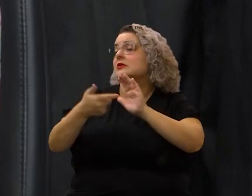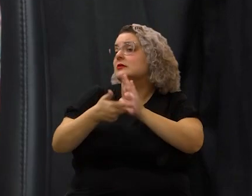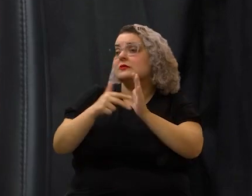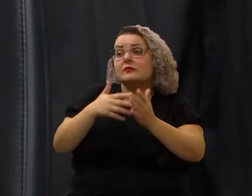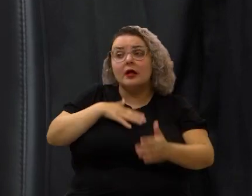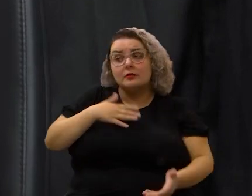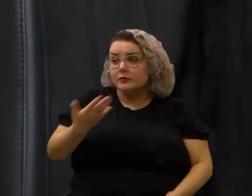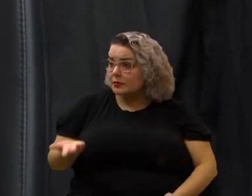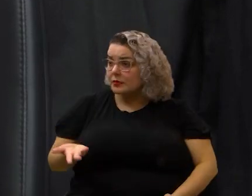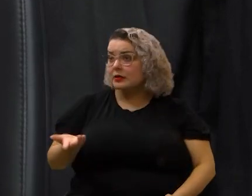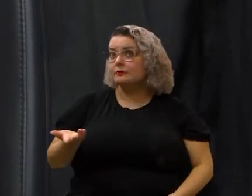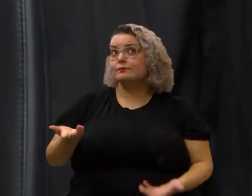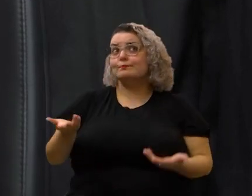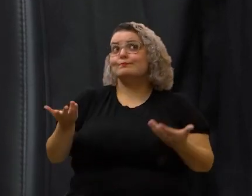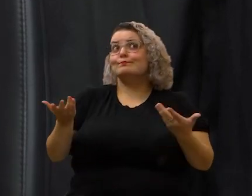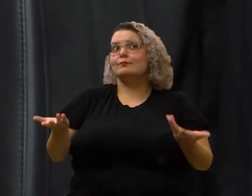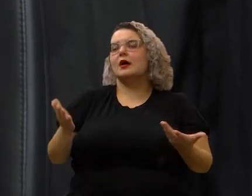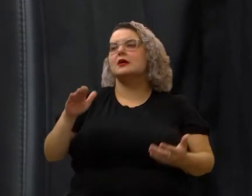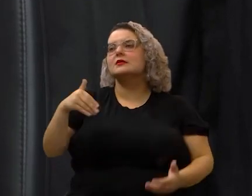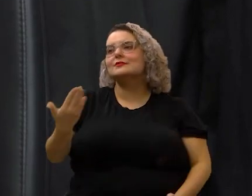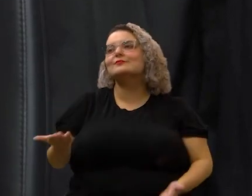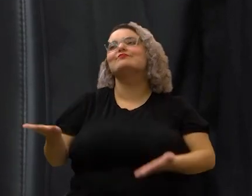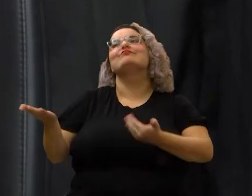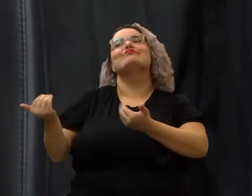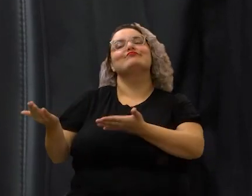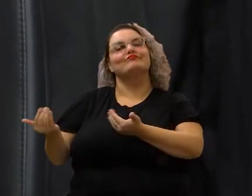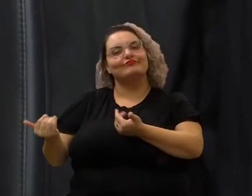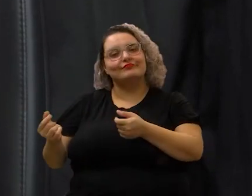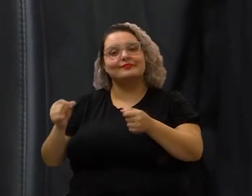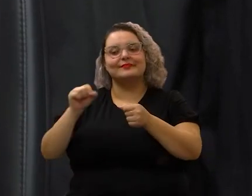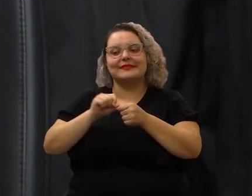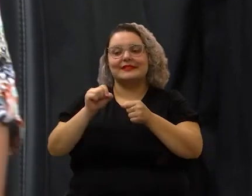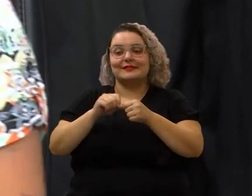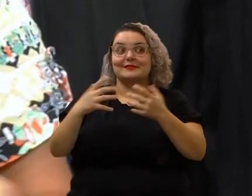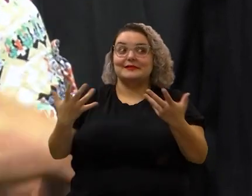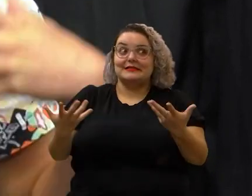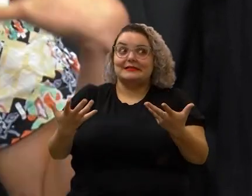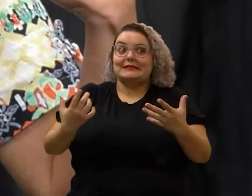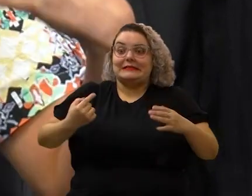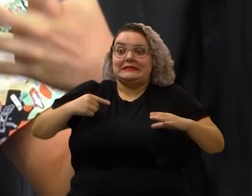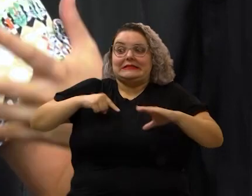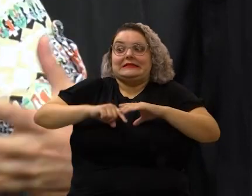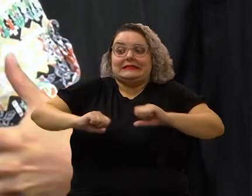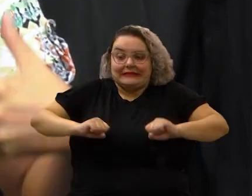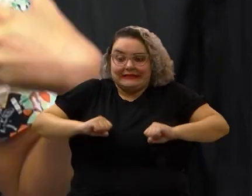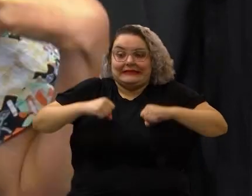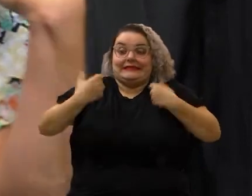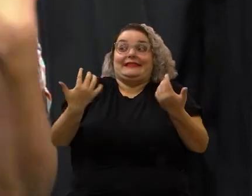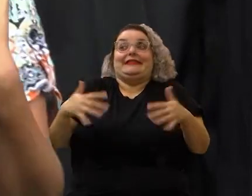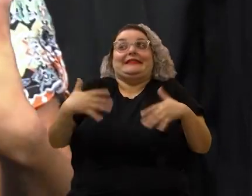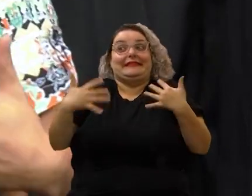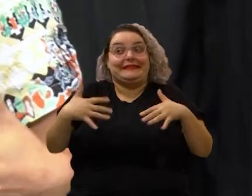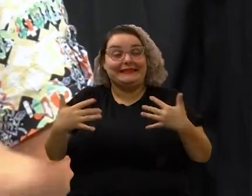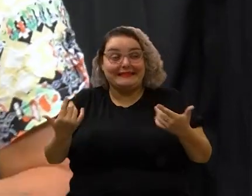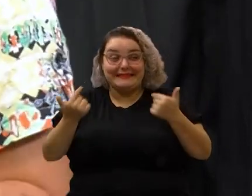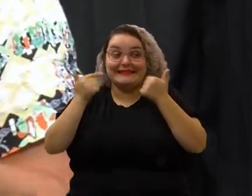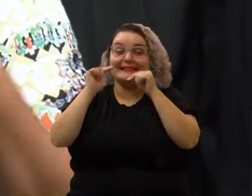fazia sentido, mas quando a gente é muito jovem, a gente faz isso com muita intensidade. Então,